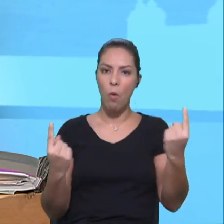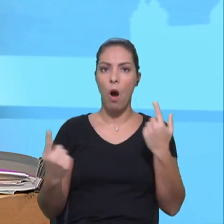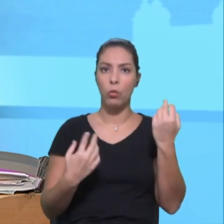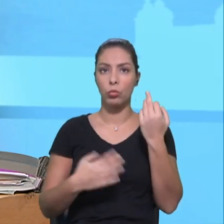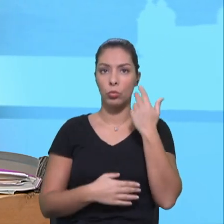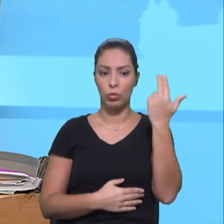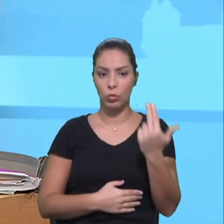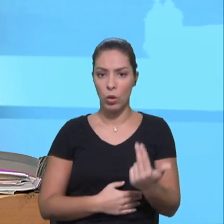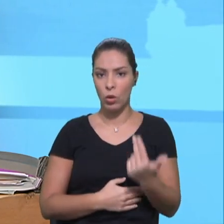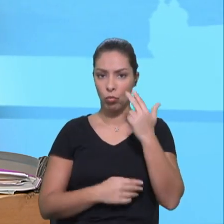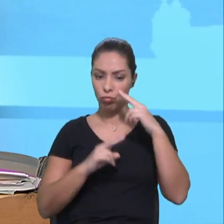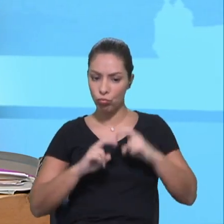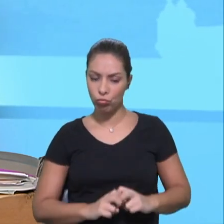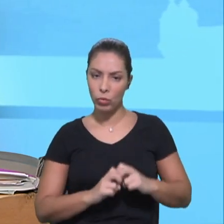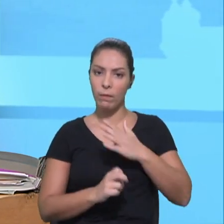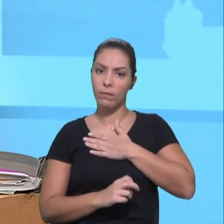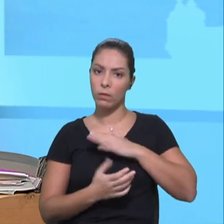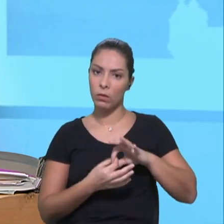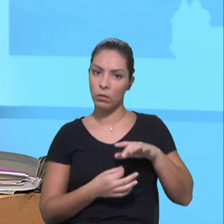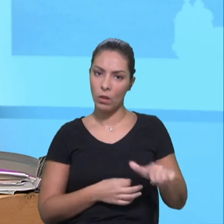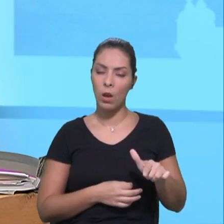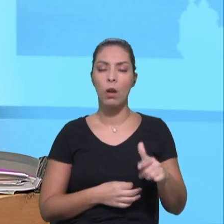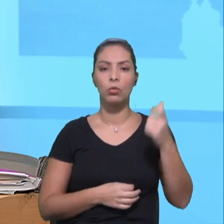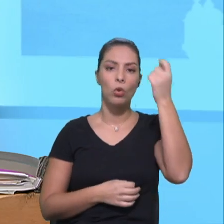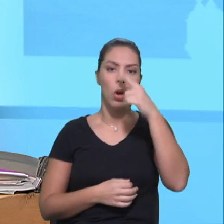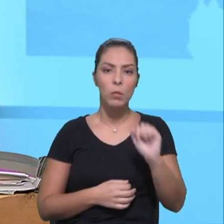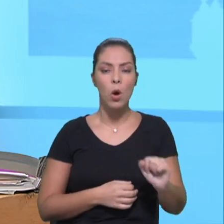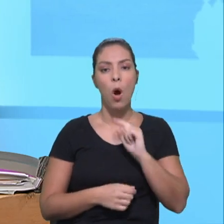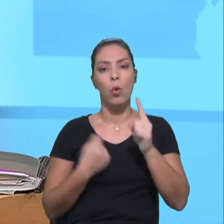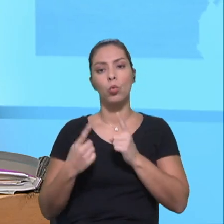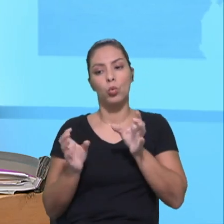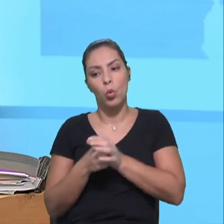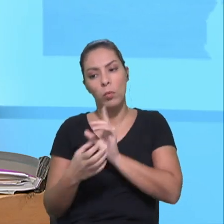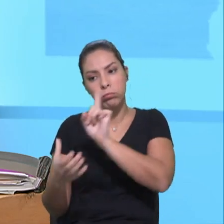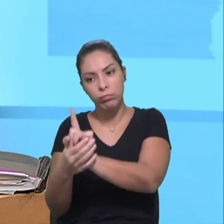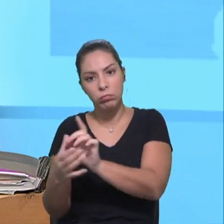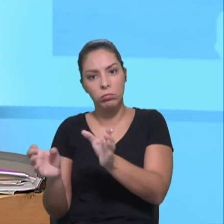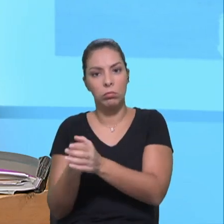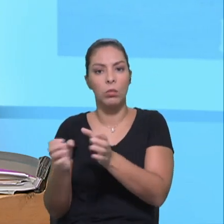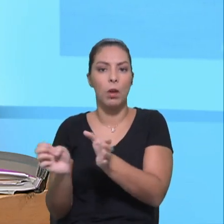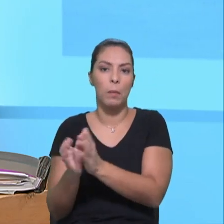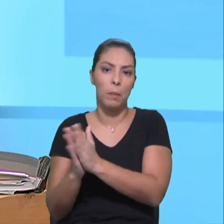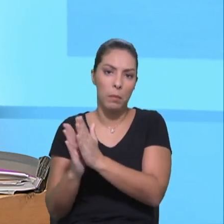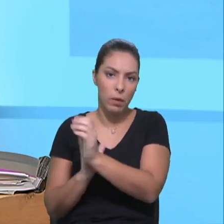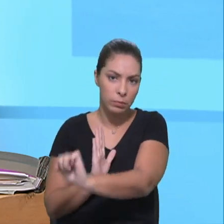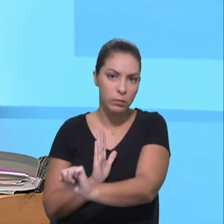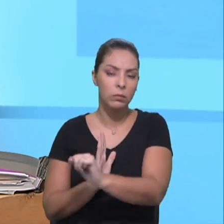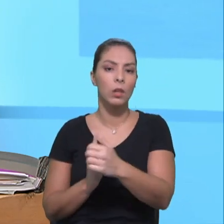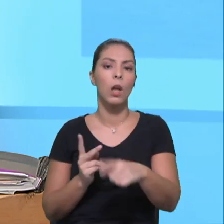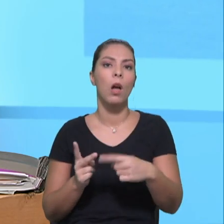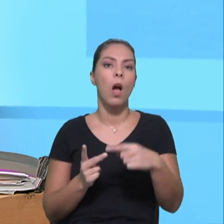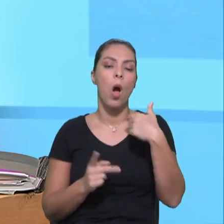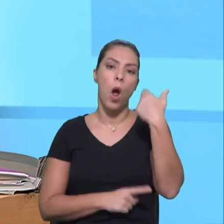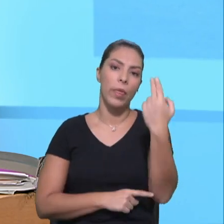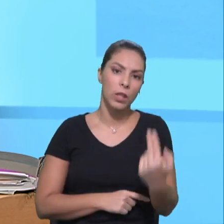arte, pessoas comuns que pertencem às comissões diocesanas, às comissões paroquiais, etc.,